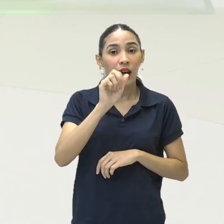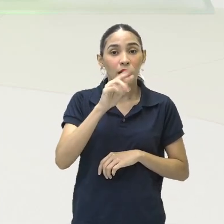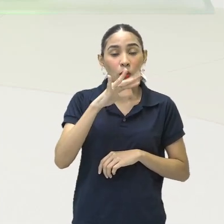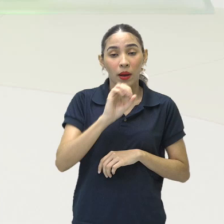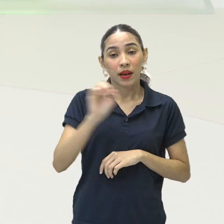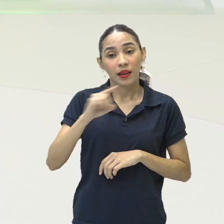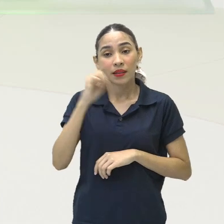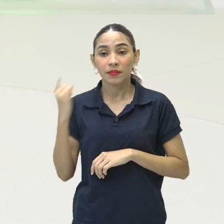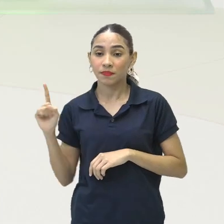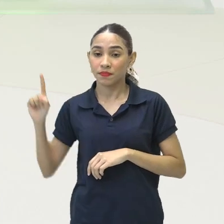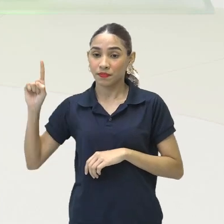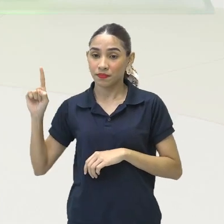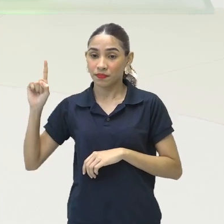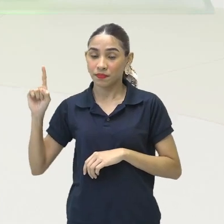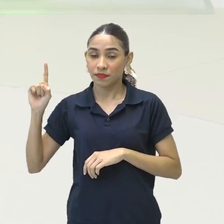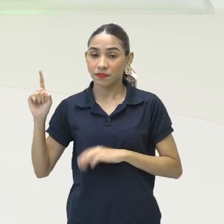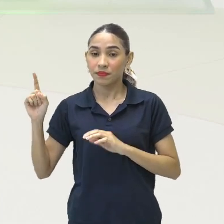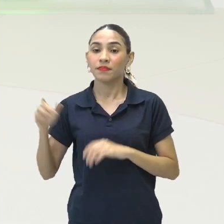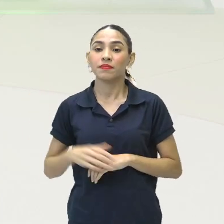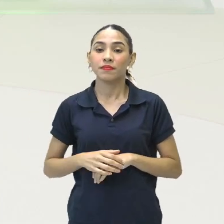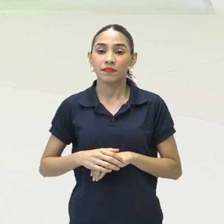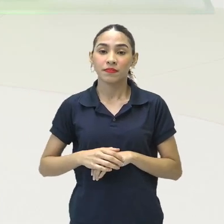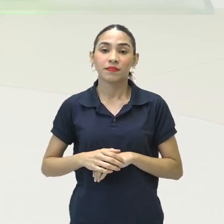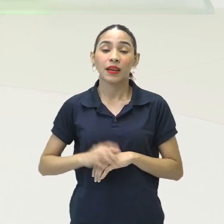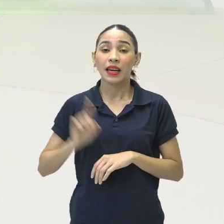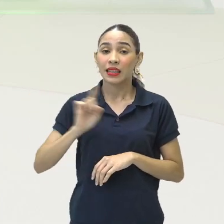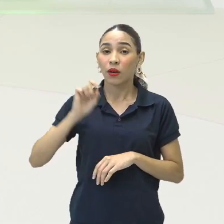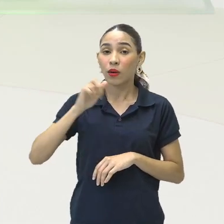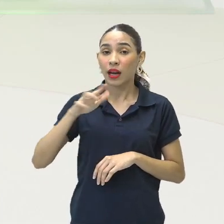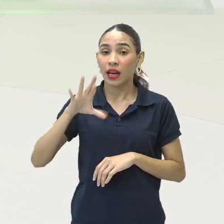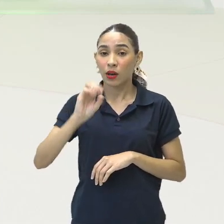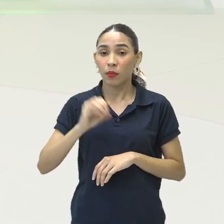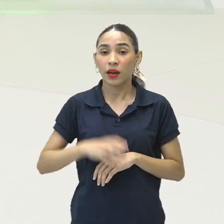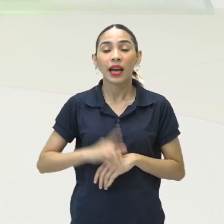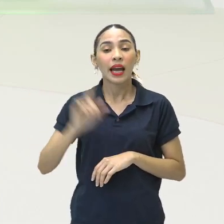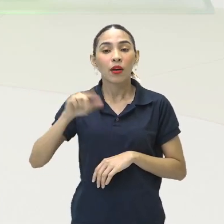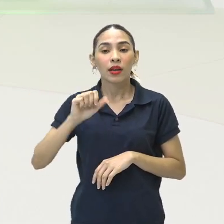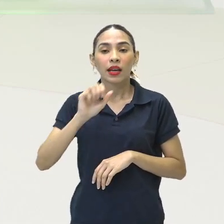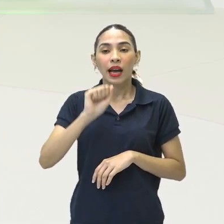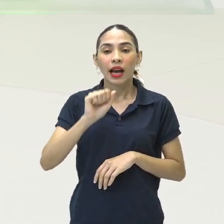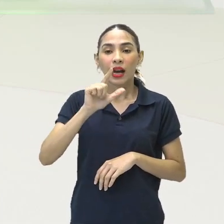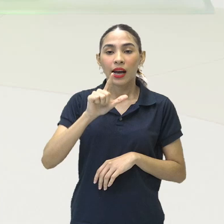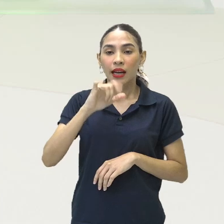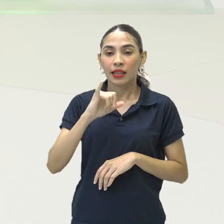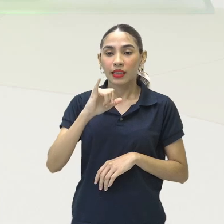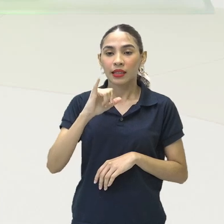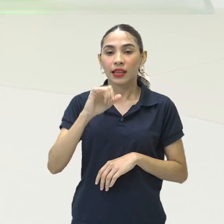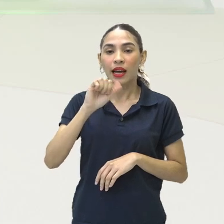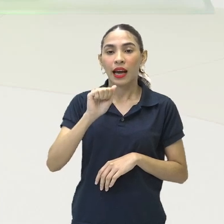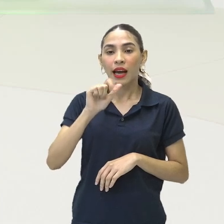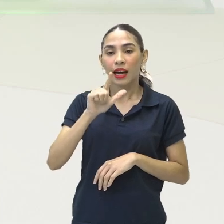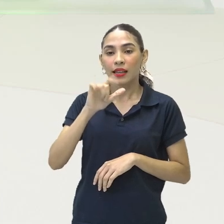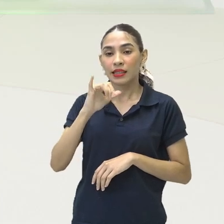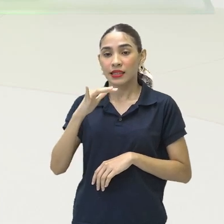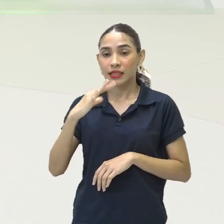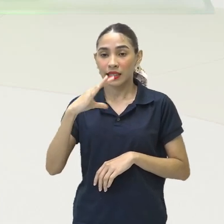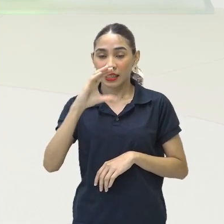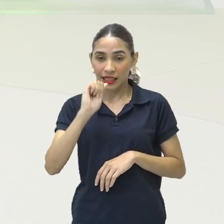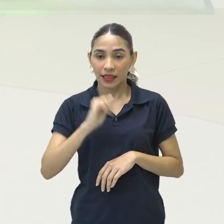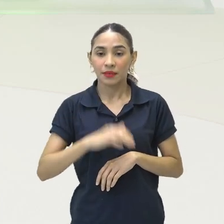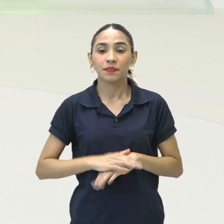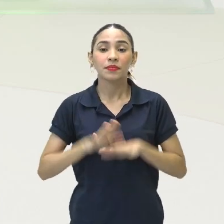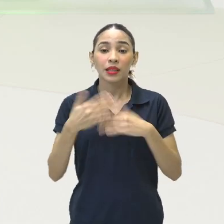quê? Uma cadeia não aromática. E as cadeias não aromáticas são chamadas de alicíclica,